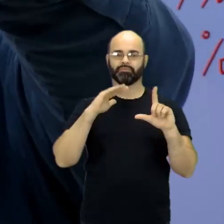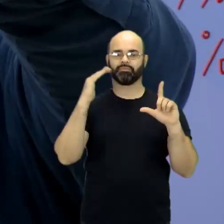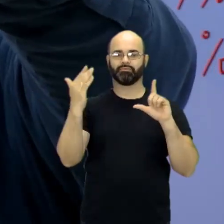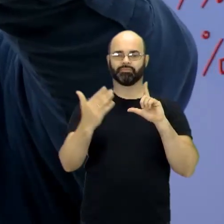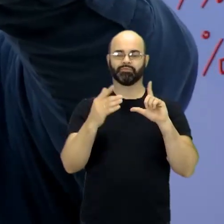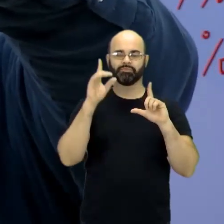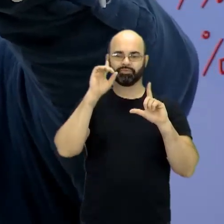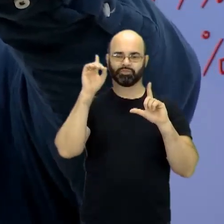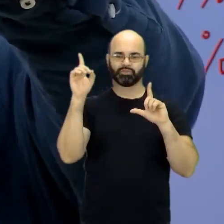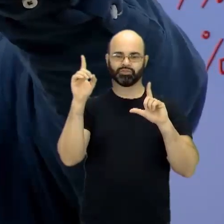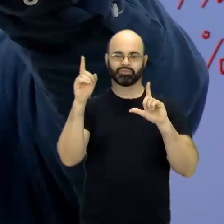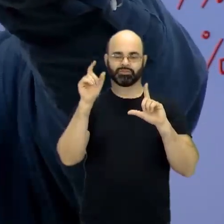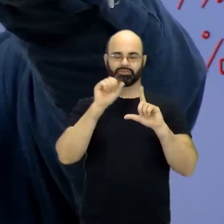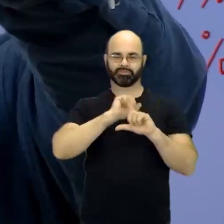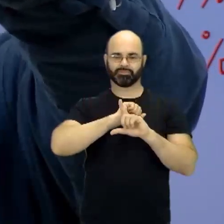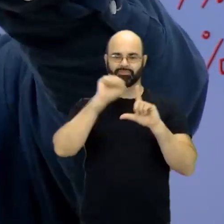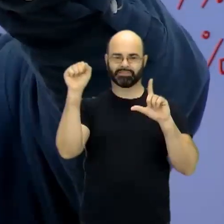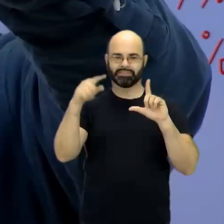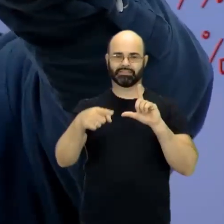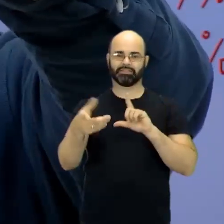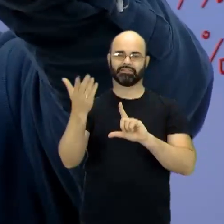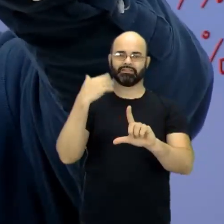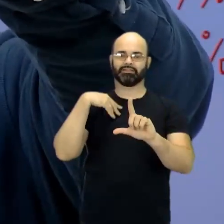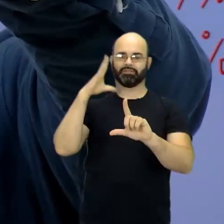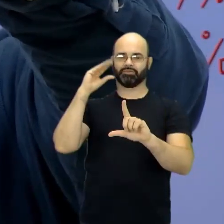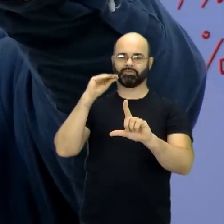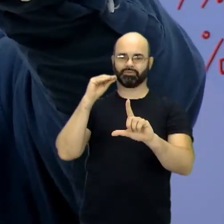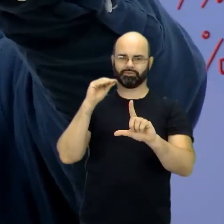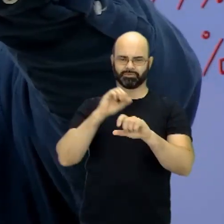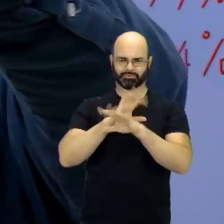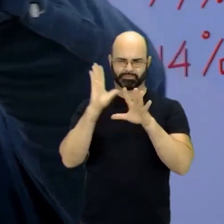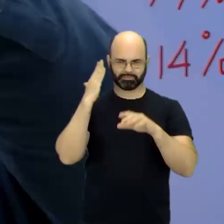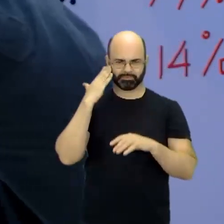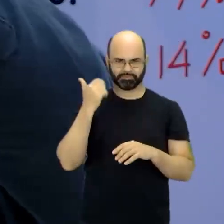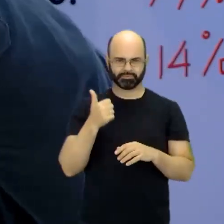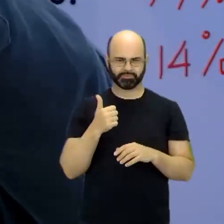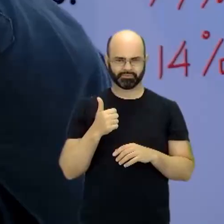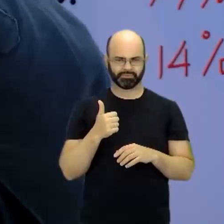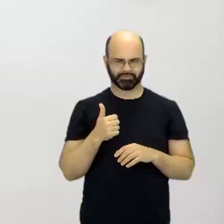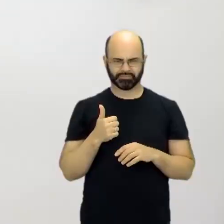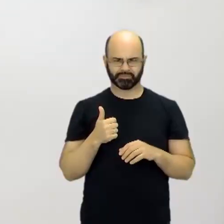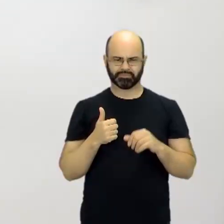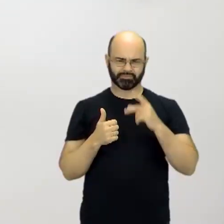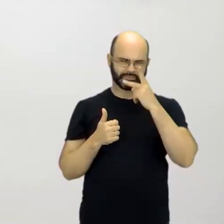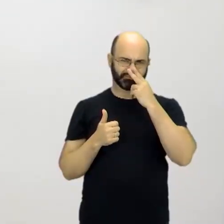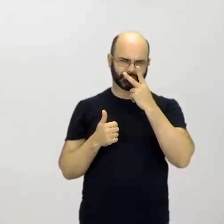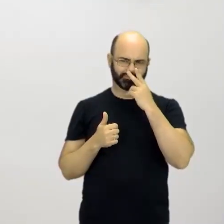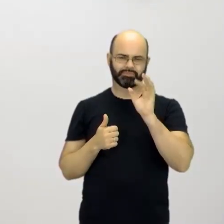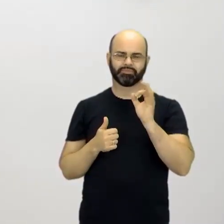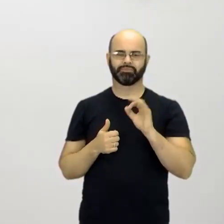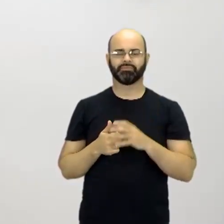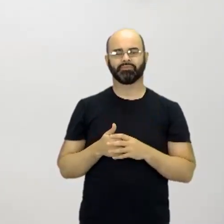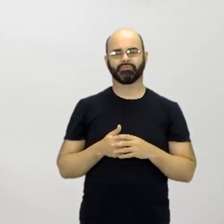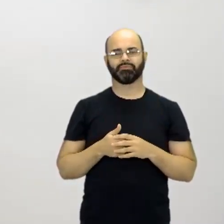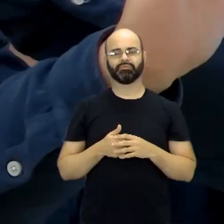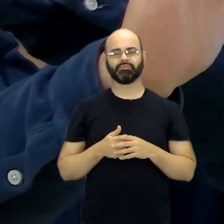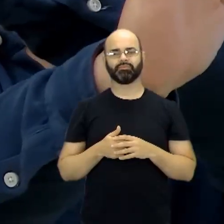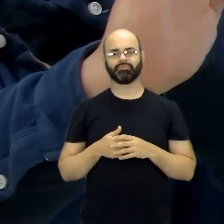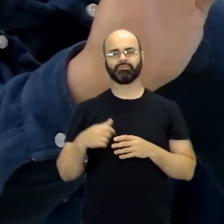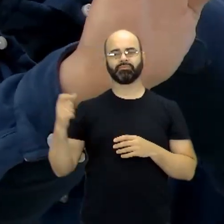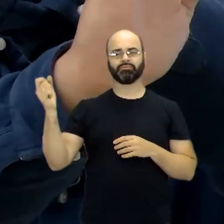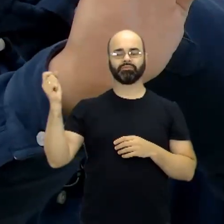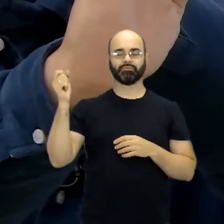desse lado e a noite fica do meu lado tudo bem Deu para entender na Professor o nome coelho é só desse lado